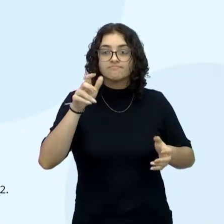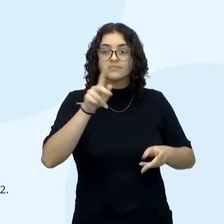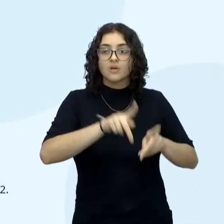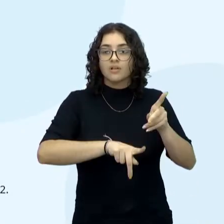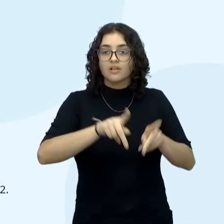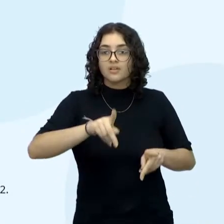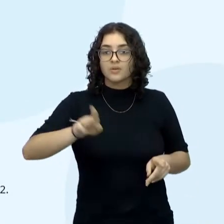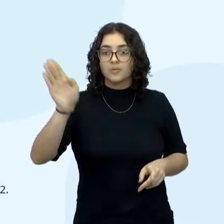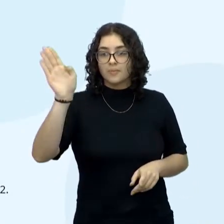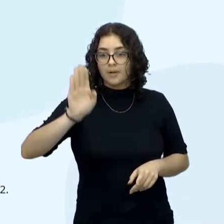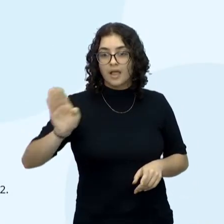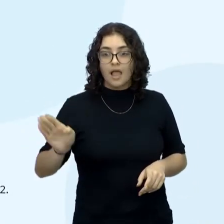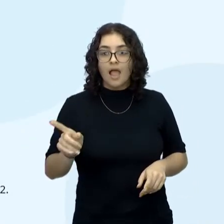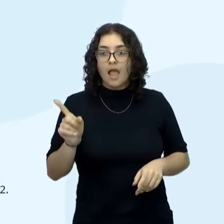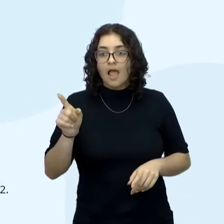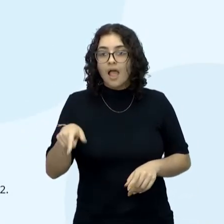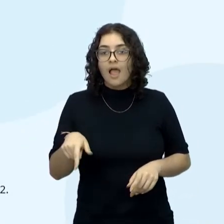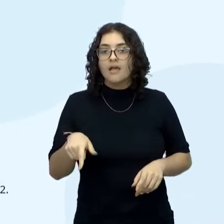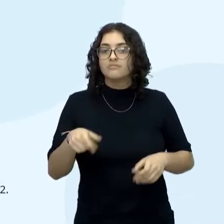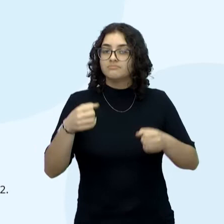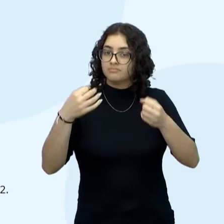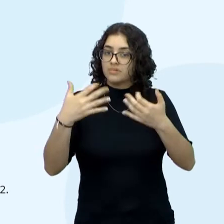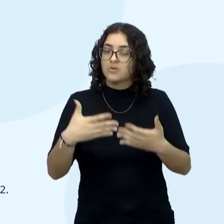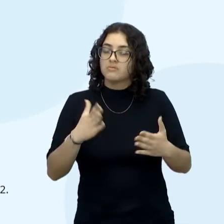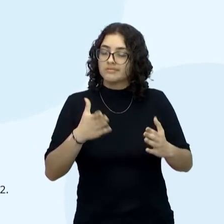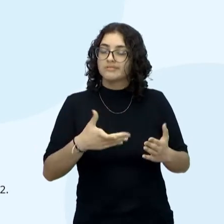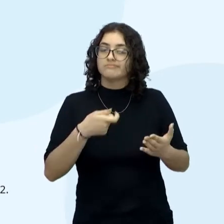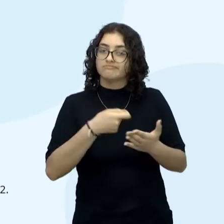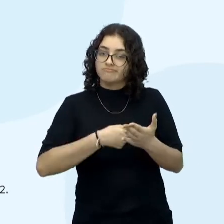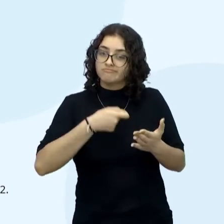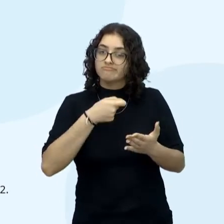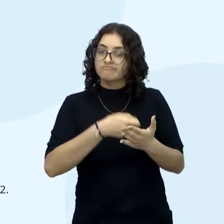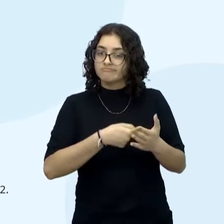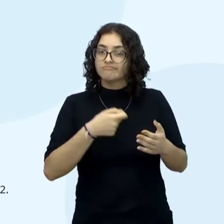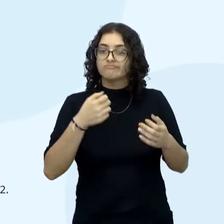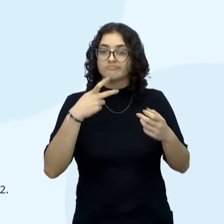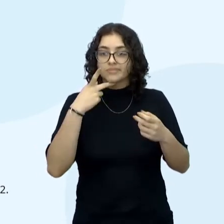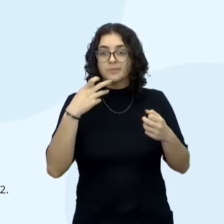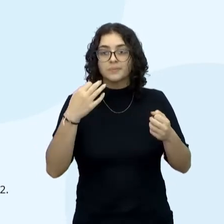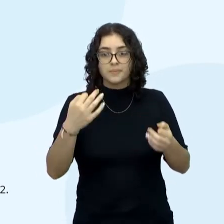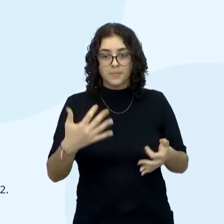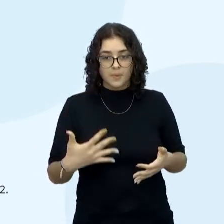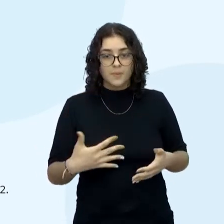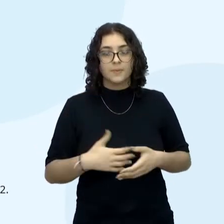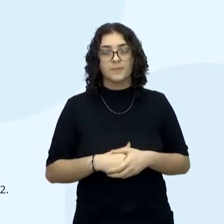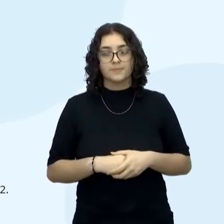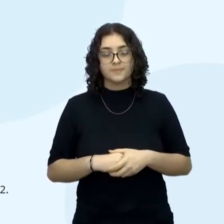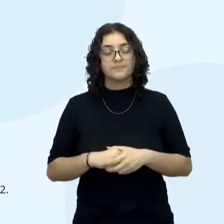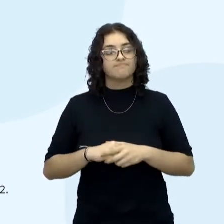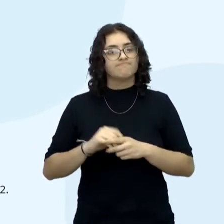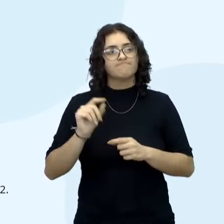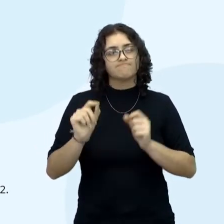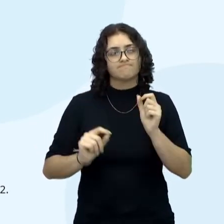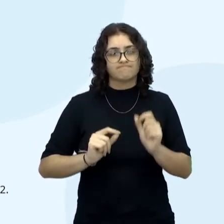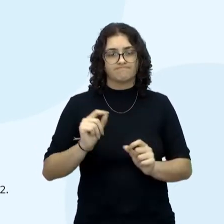população brasileira. É algo que a gente também falou, bateu nessa tecla bastante, né? Que